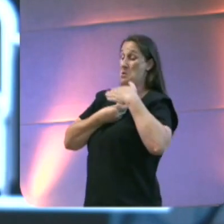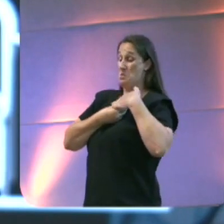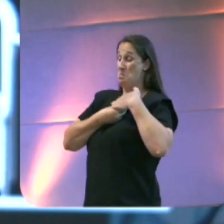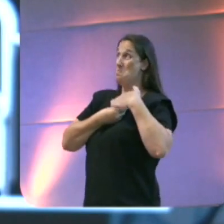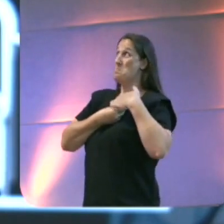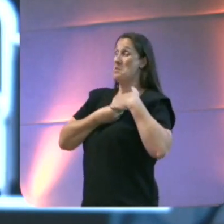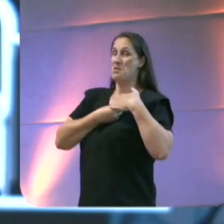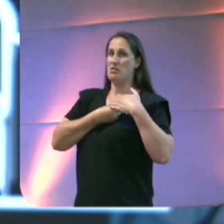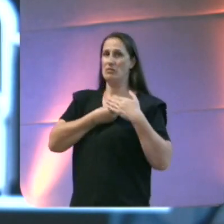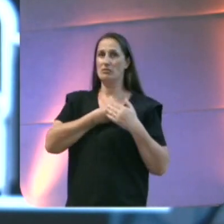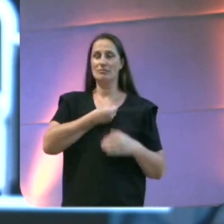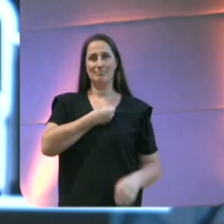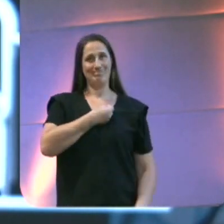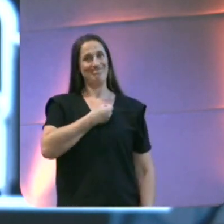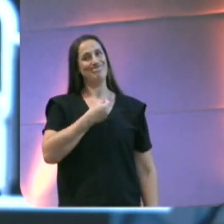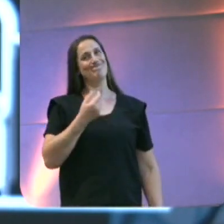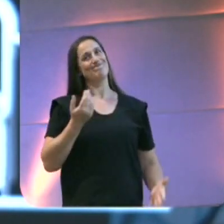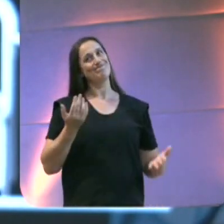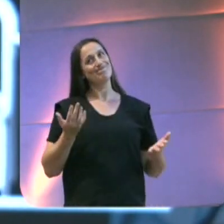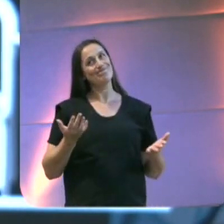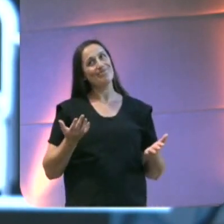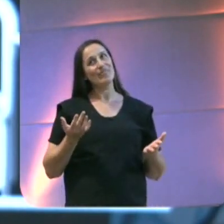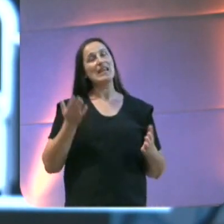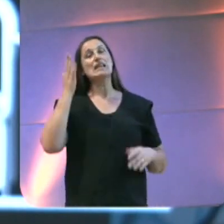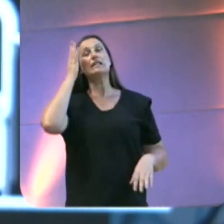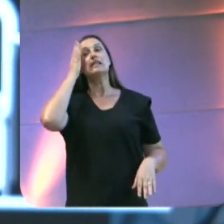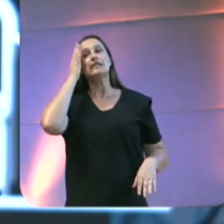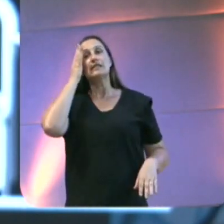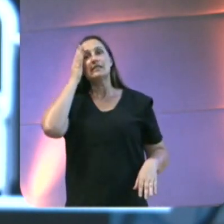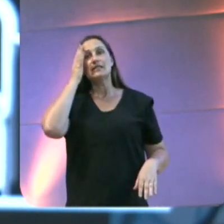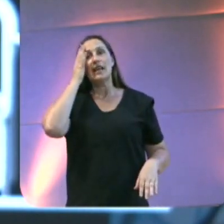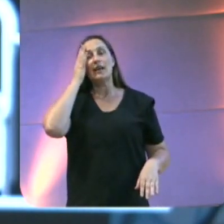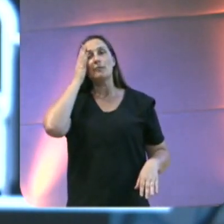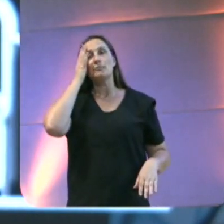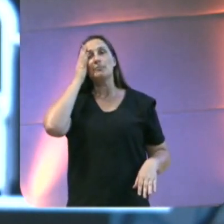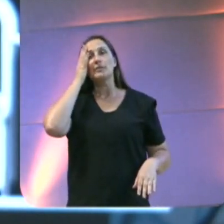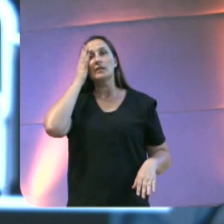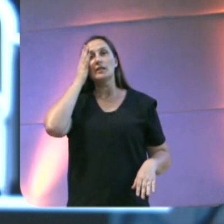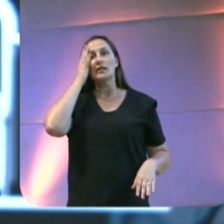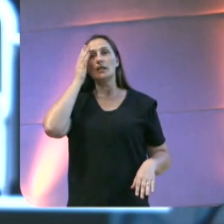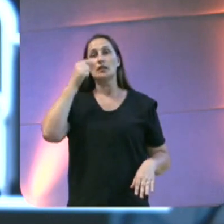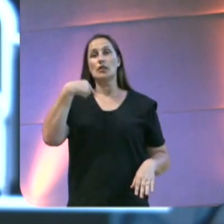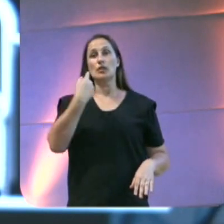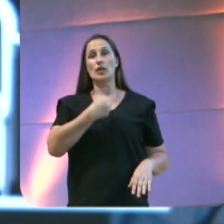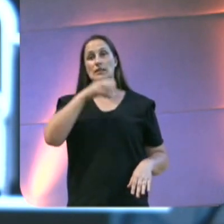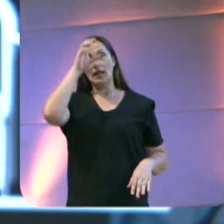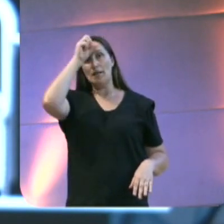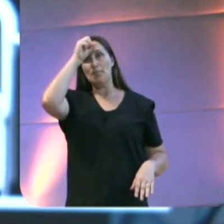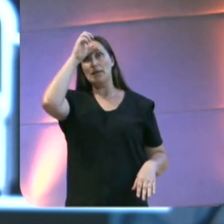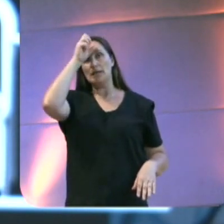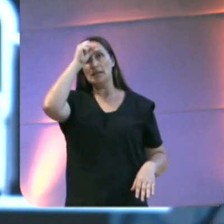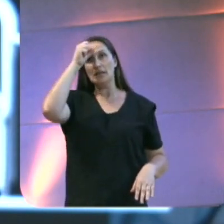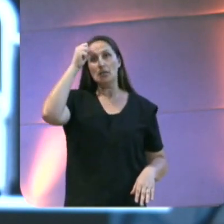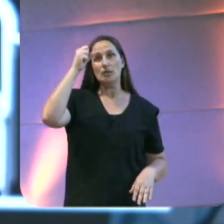Sabe, quando a gente vai aprendendo a caminhar na dinâmica do Espírito Santo, a gente vai descobrir que tudo é dele para a glória dele.